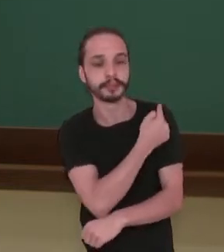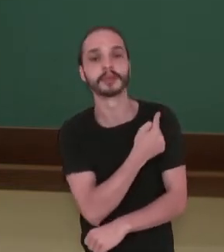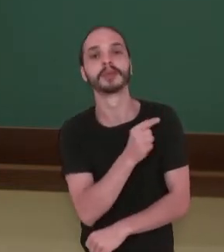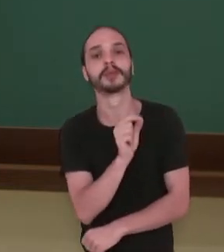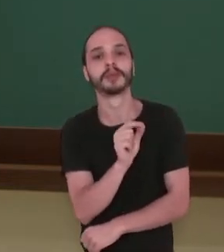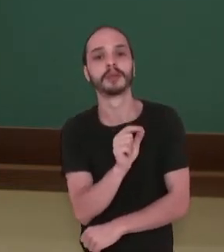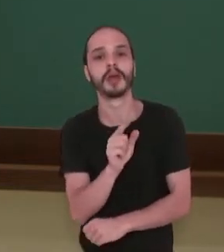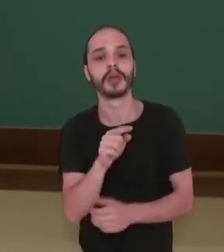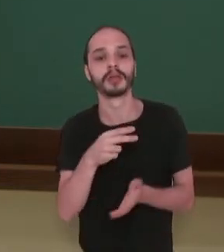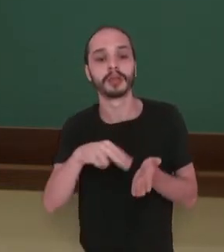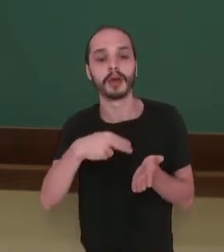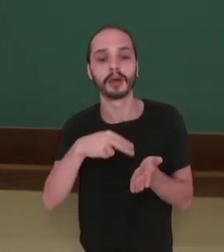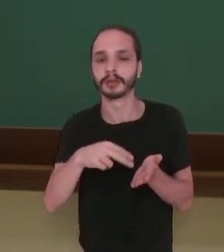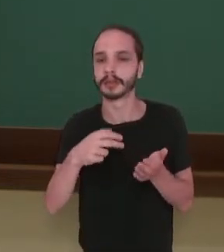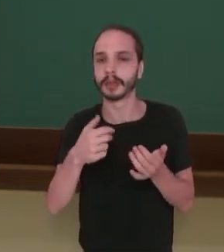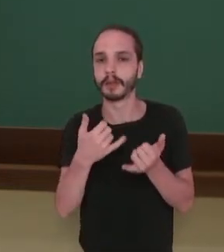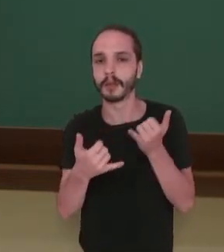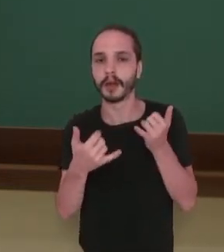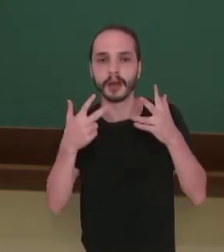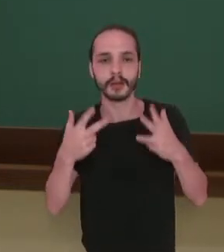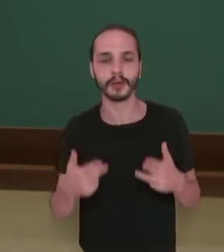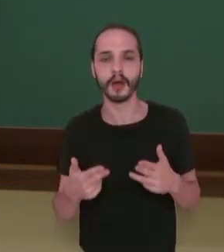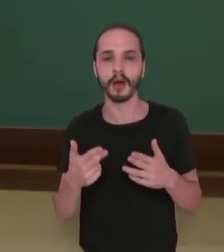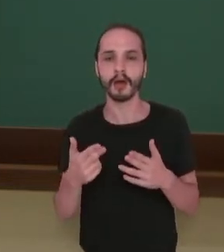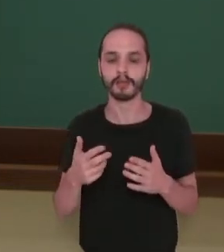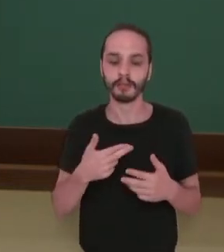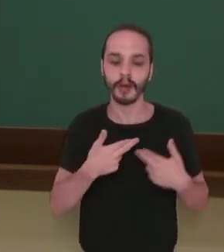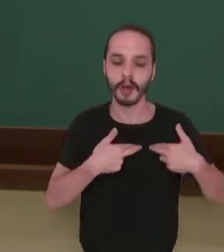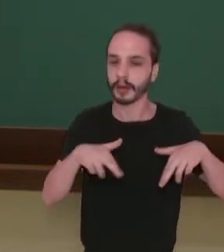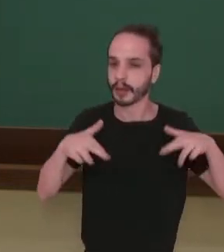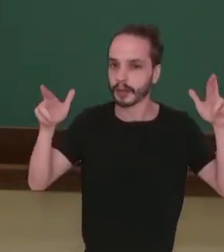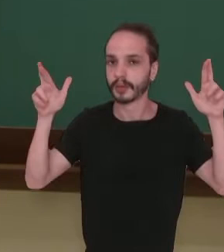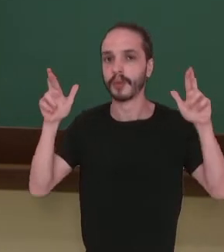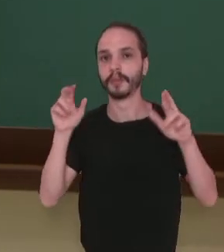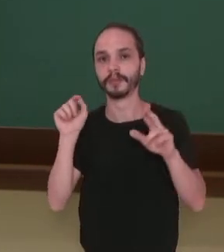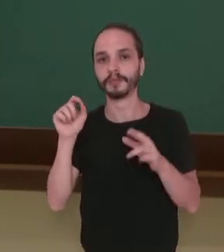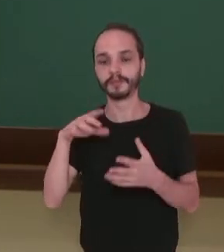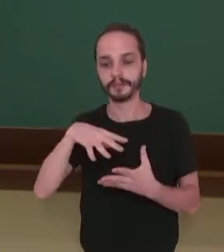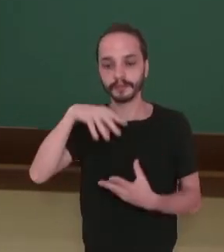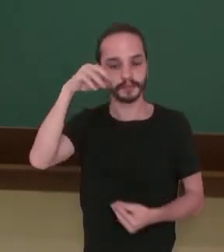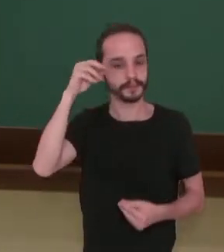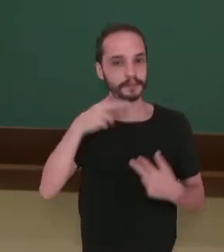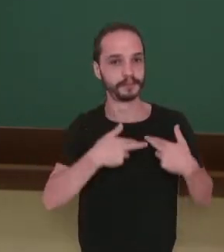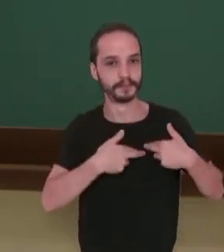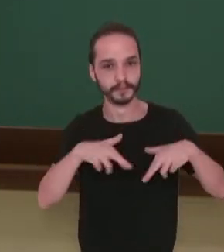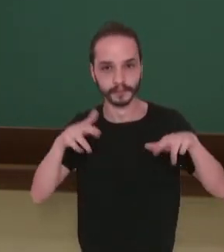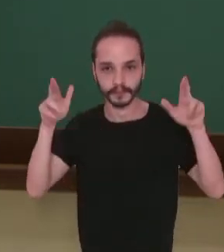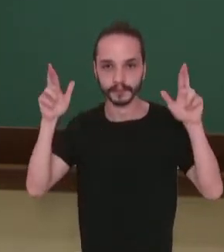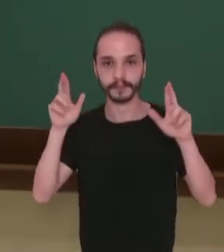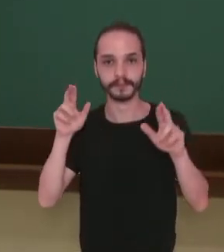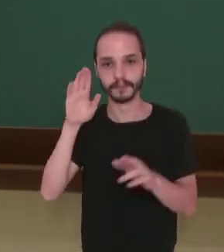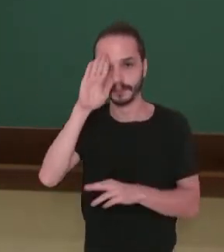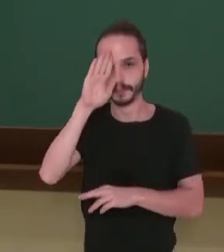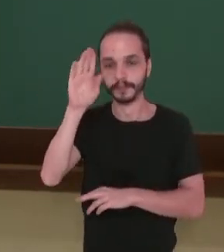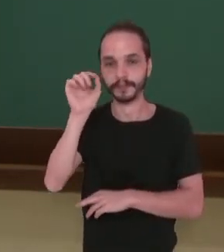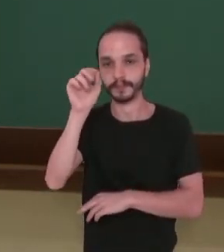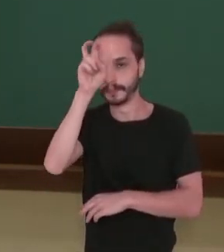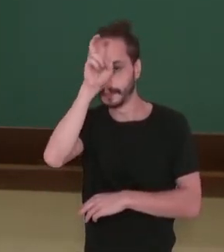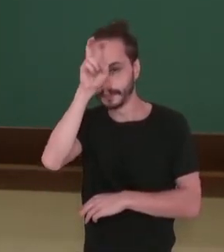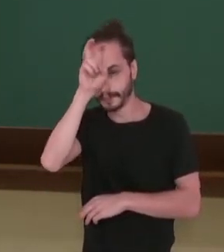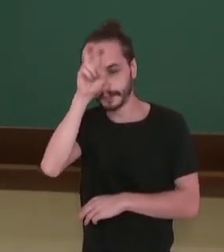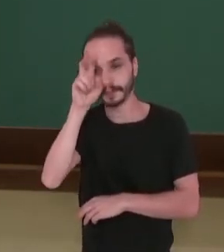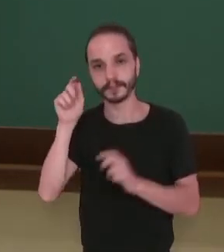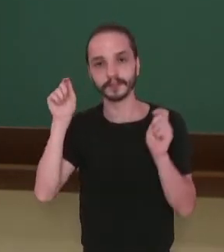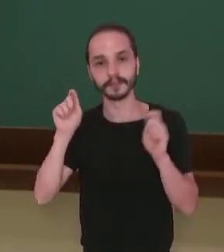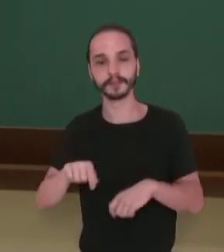era para que fizesse uma celebração, um ritual espiritual ali. Principalmente ali no Egito, onde